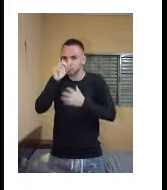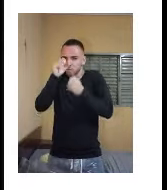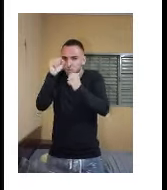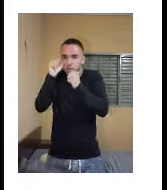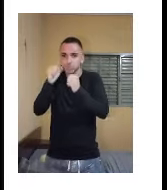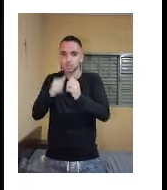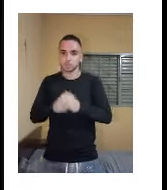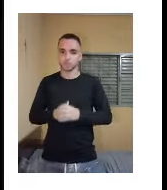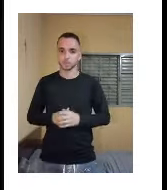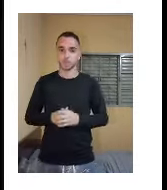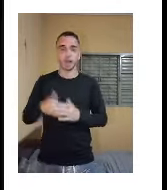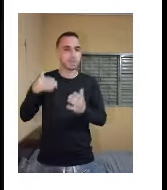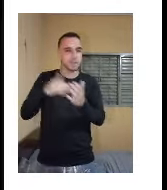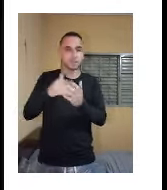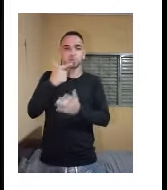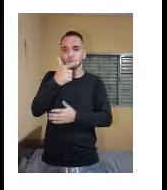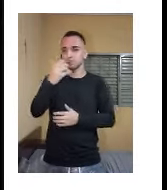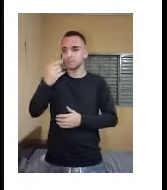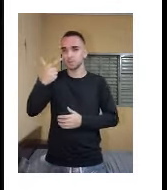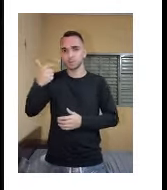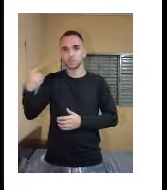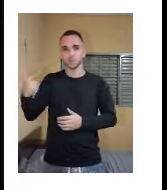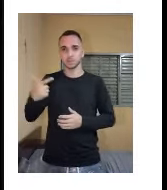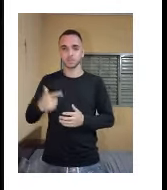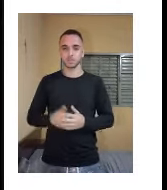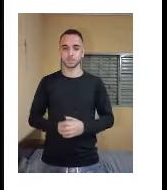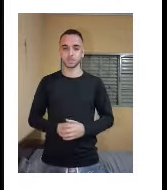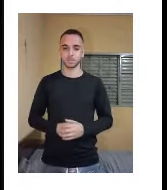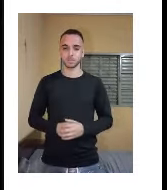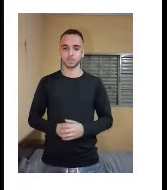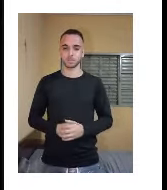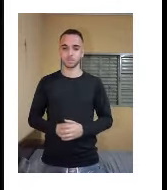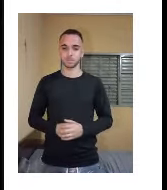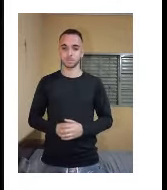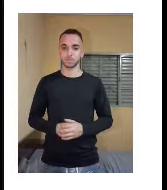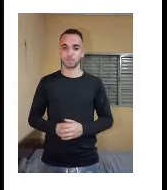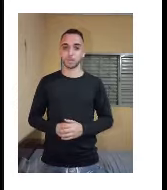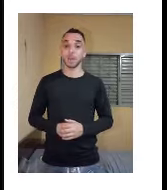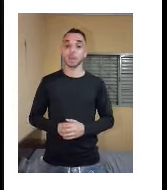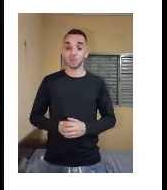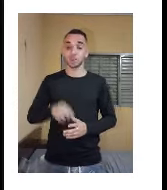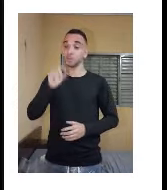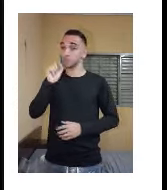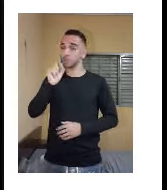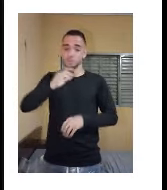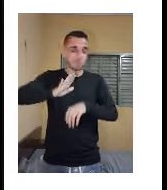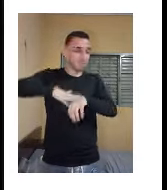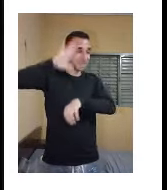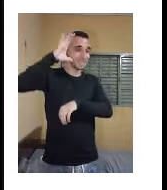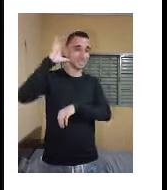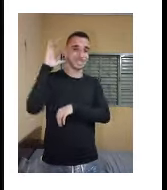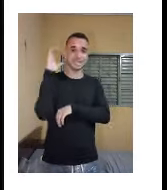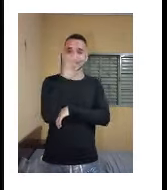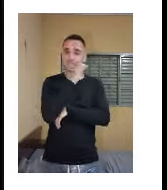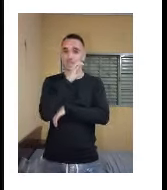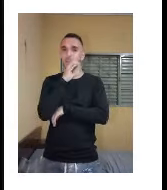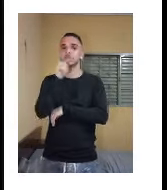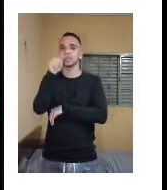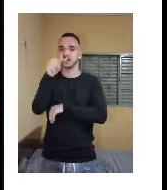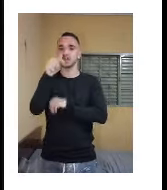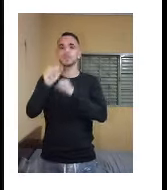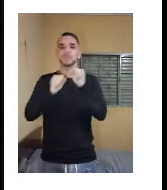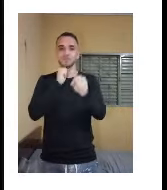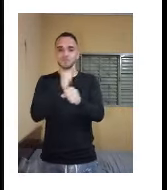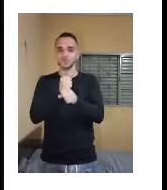E mais preocupante ainda é que os anos mais quentes de todos foram nos últimos 7 anos. Né? Então, essa é